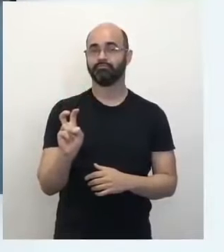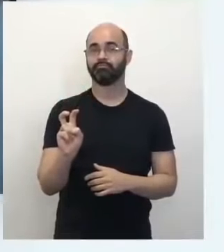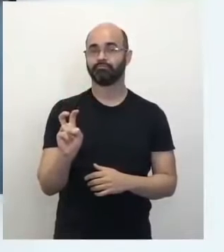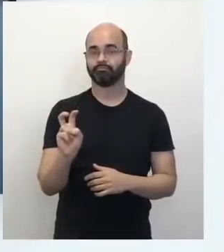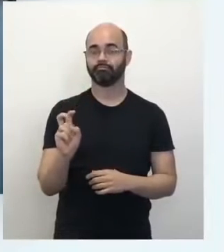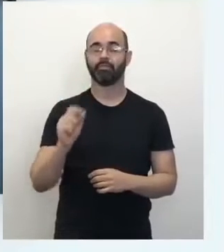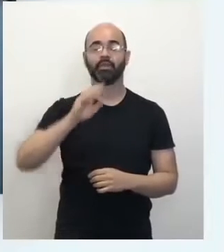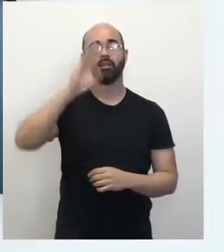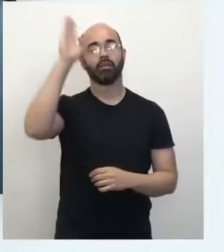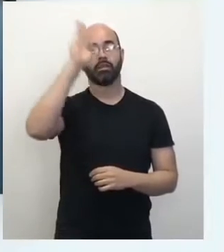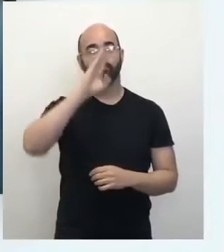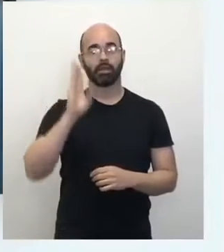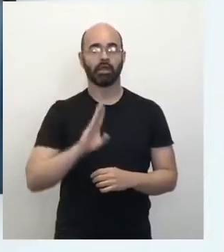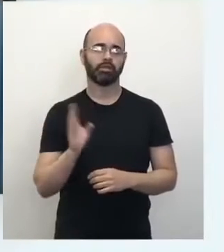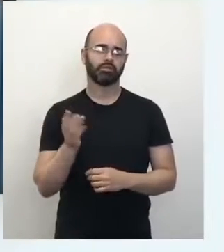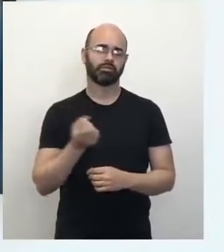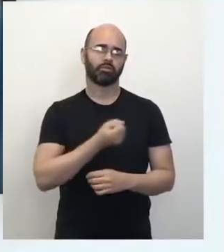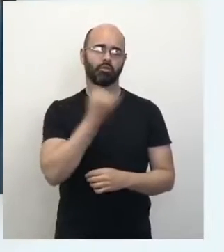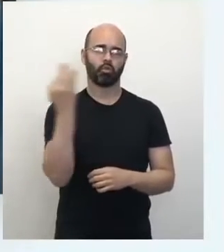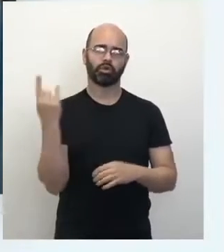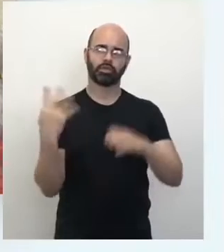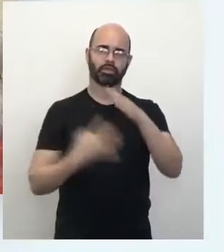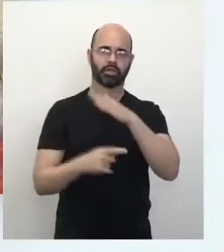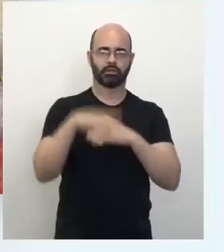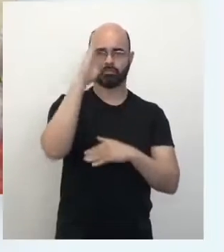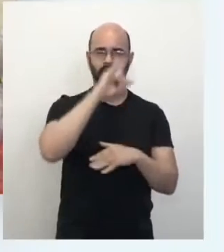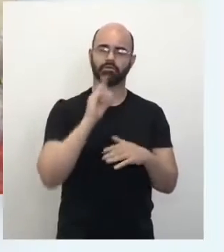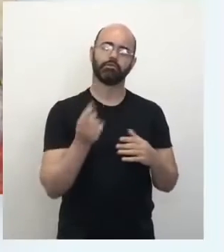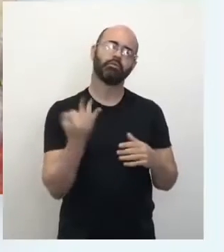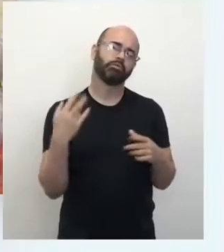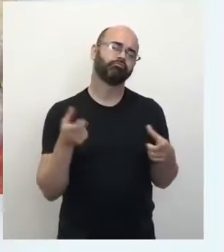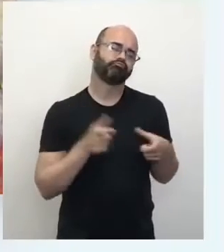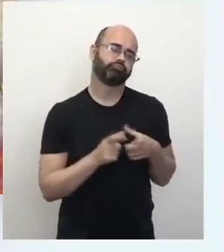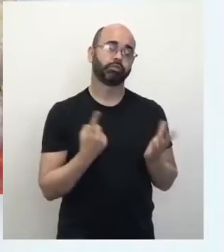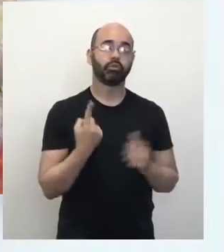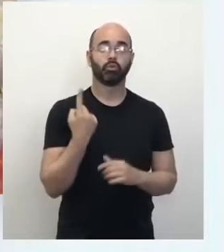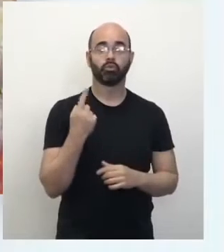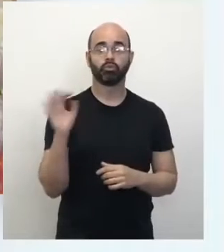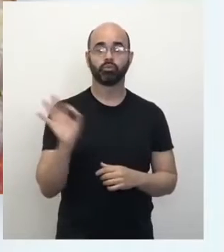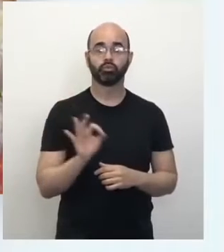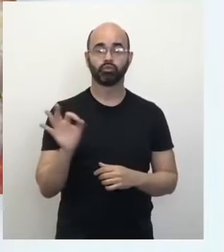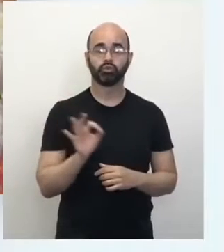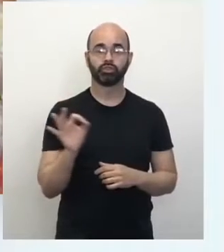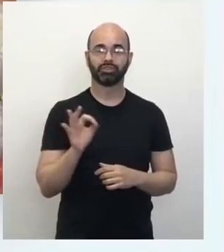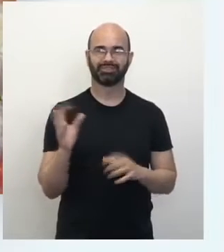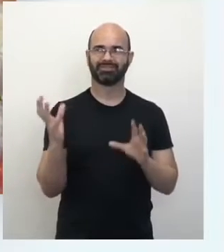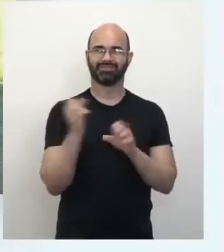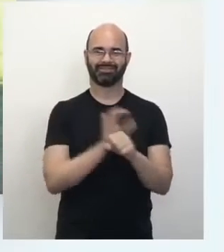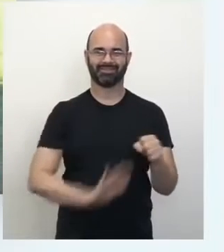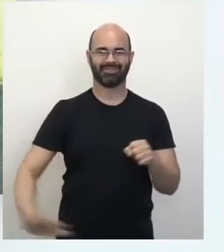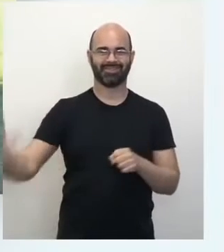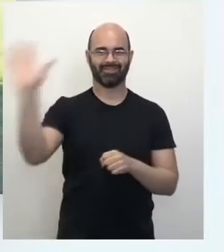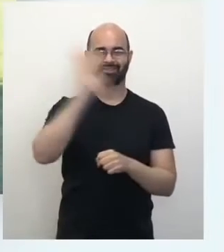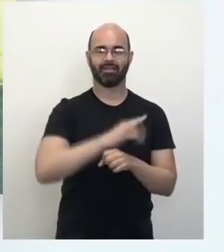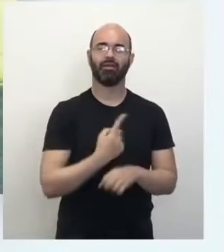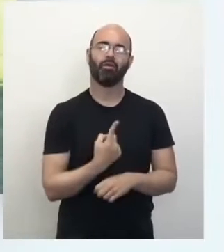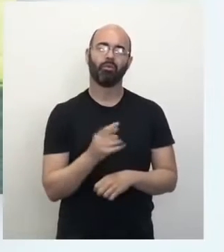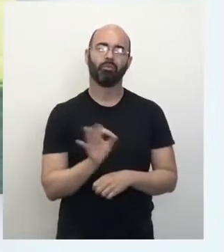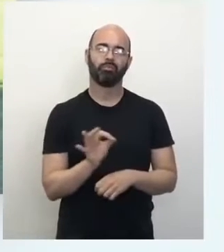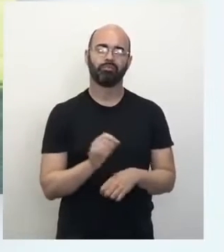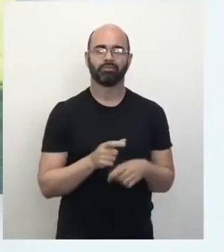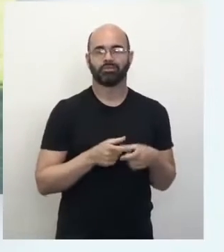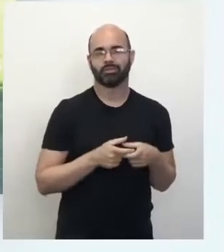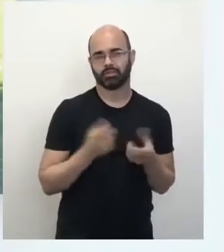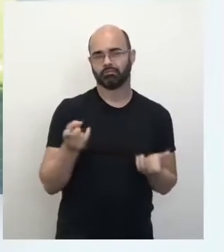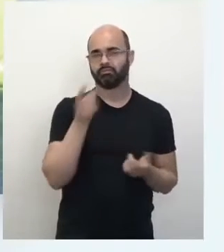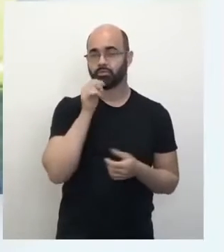Brasil possuir um número muito baixo de migrantes, menos de 1% do total de sua população, segundo a ONU e a